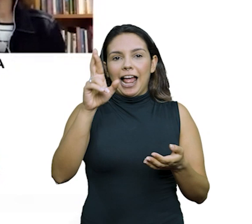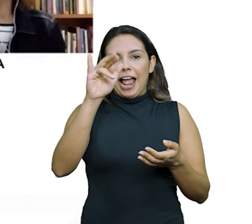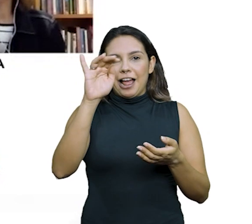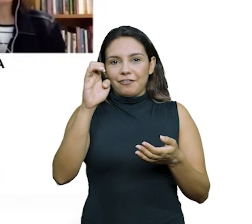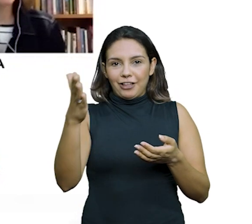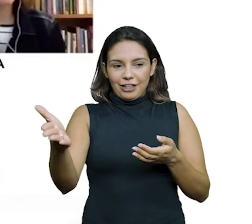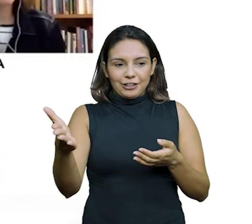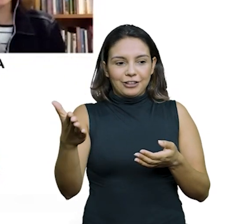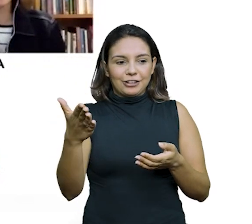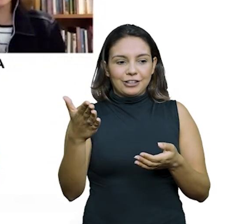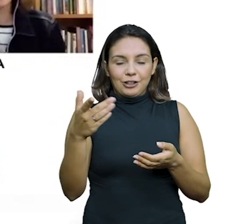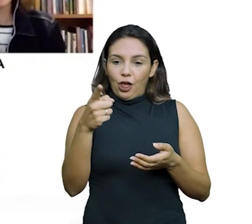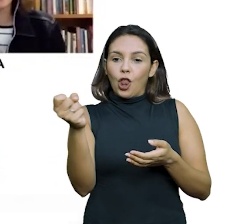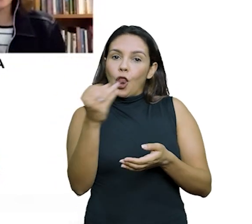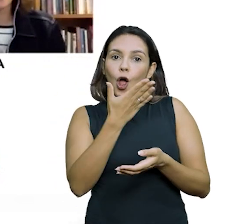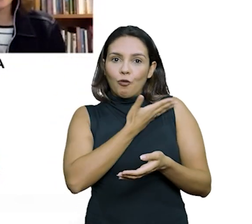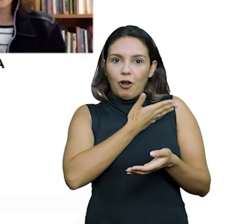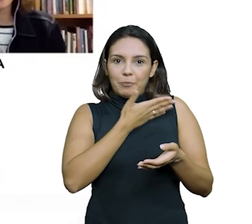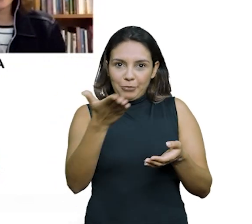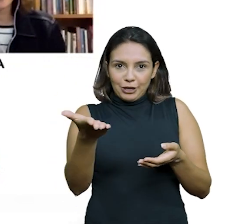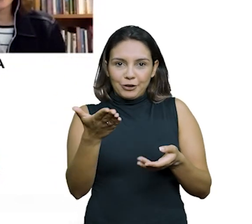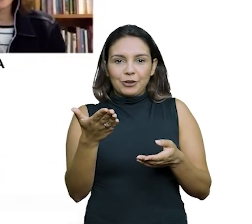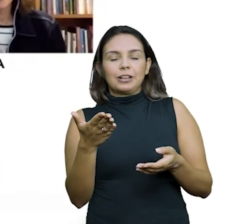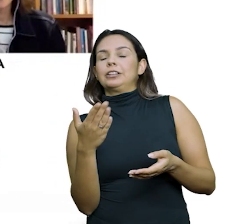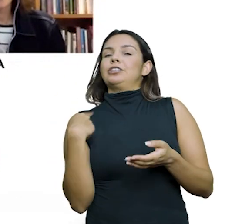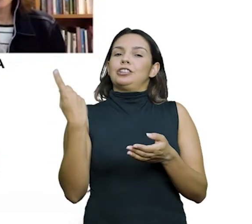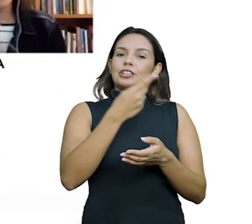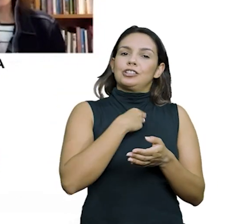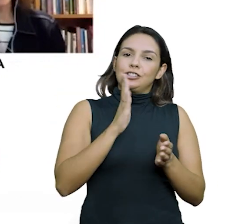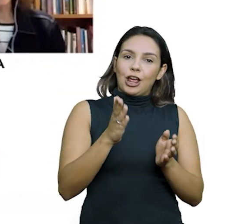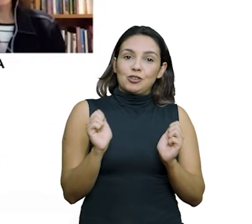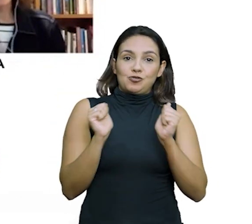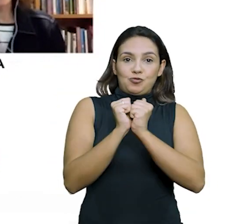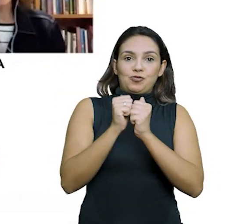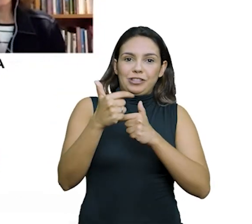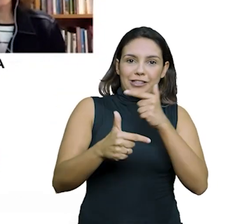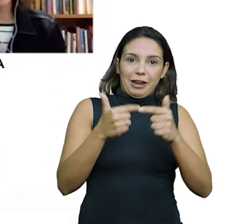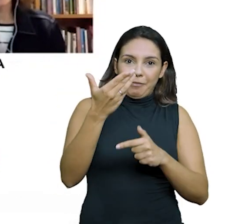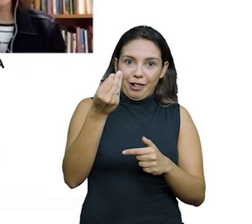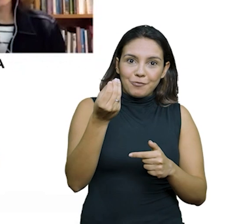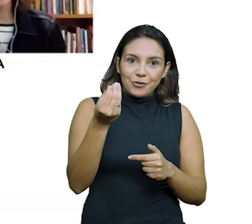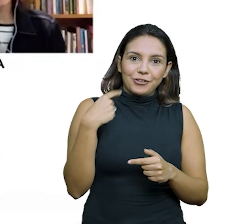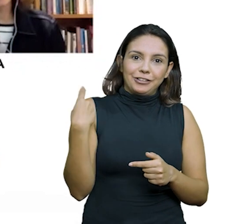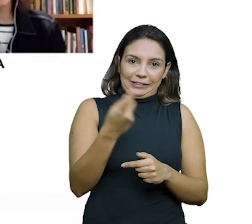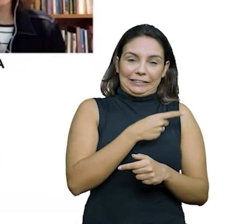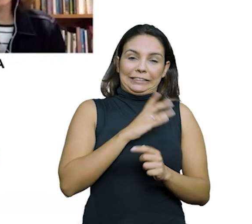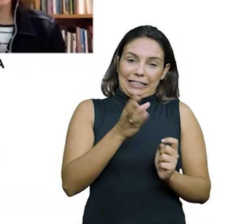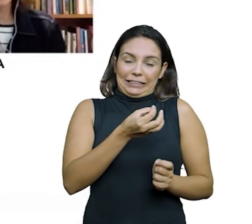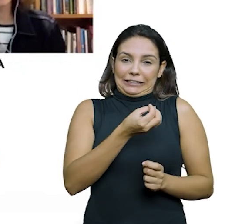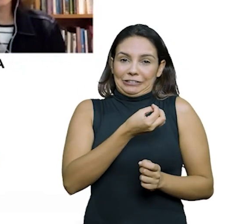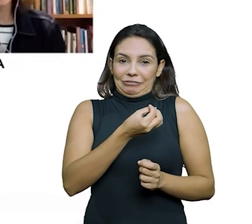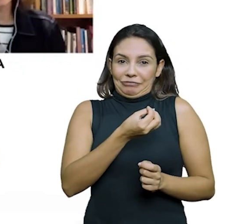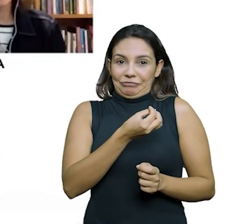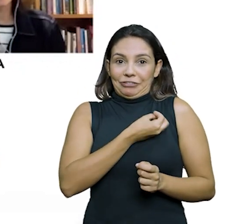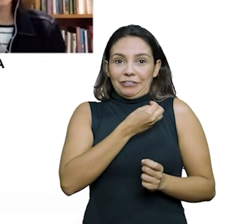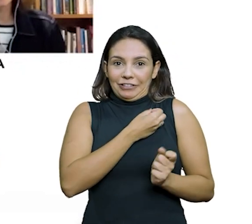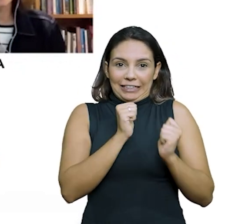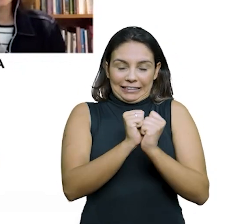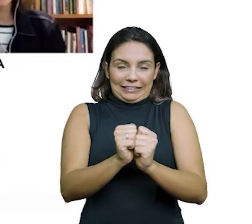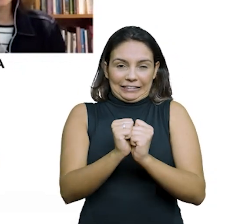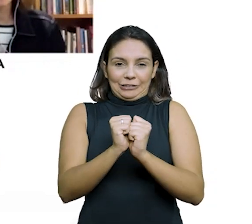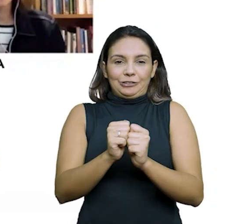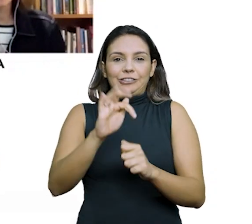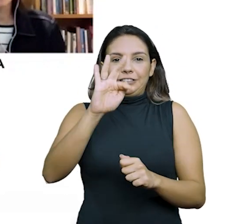é um amigo recente, mas também já de tanta paulada na cabeça que nós tomamos, né, Rafael?